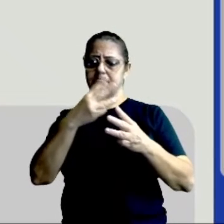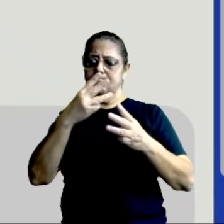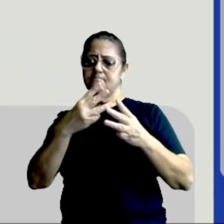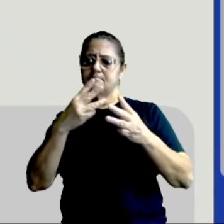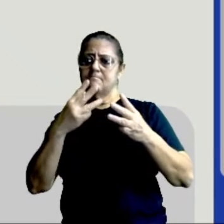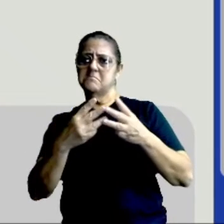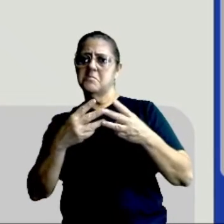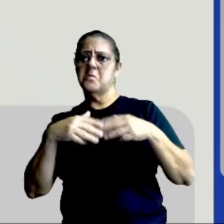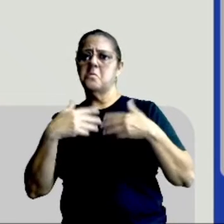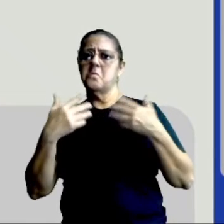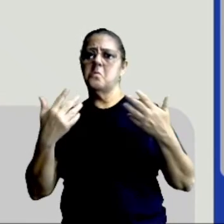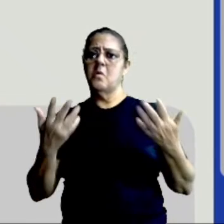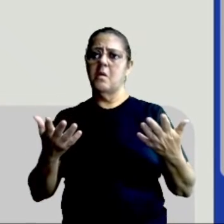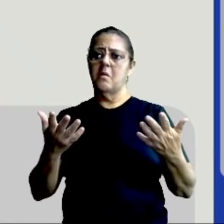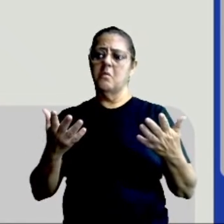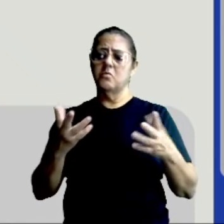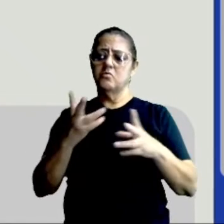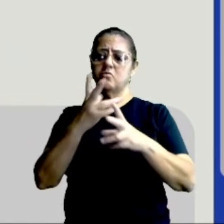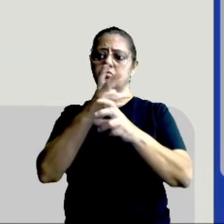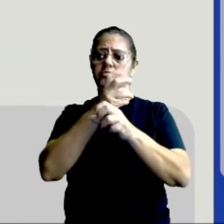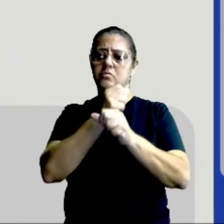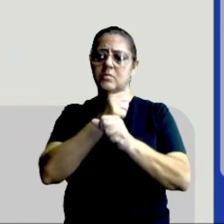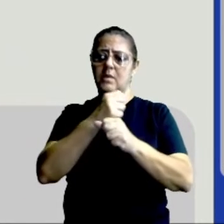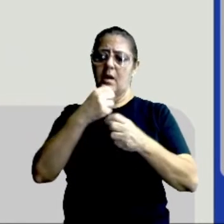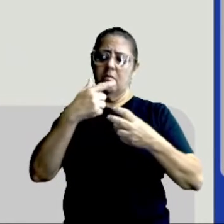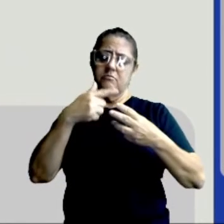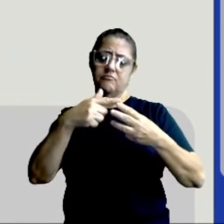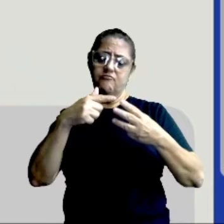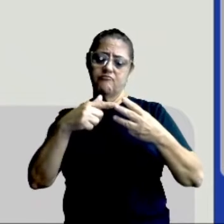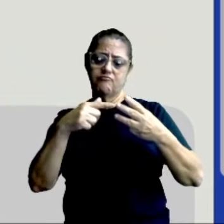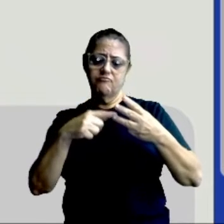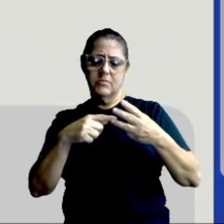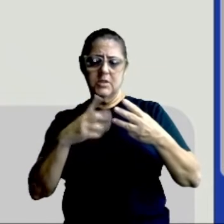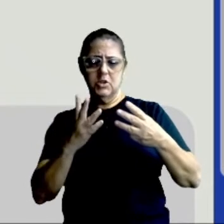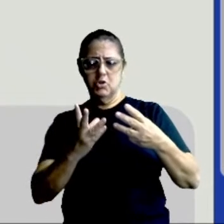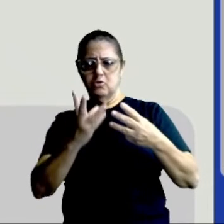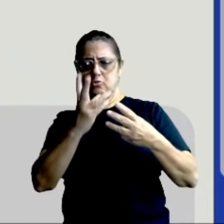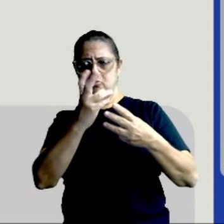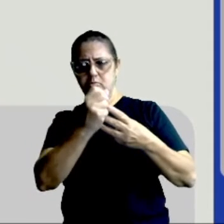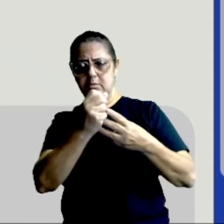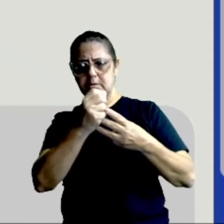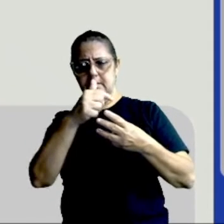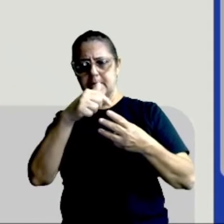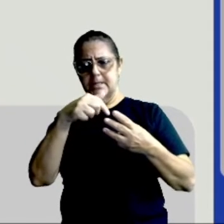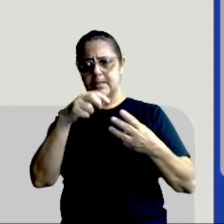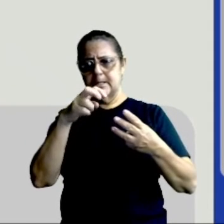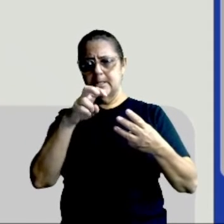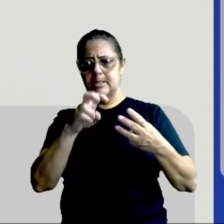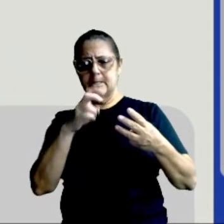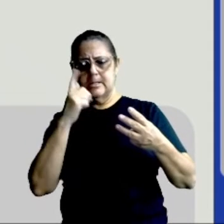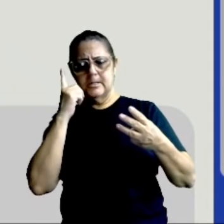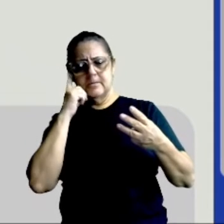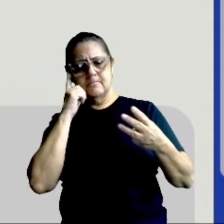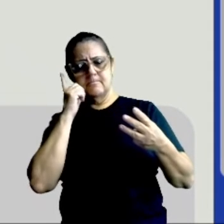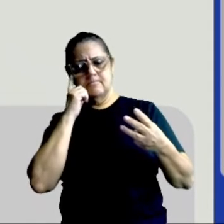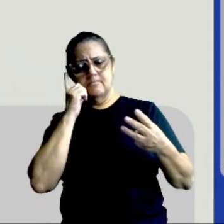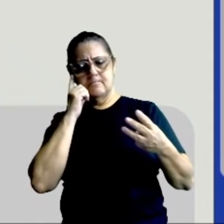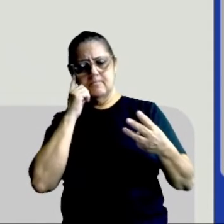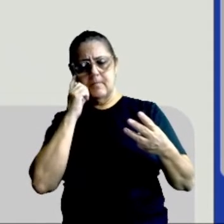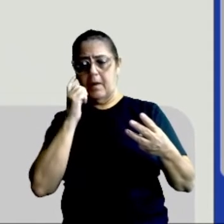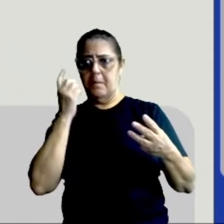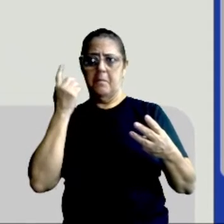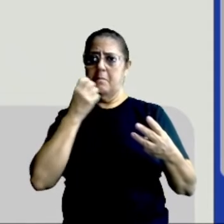valores que juntos somarão 75, tá? Se você é bom de conta, que é importante não ficar viciado